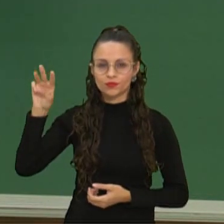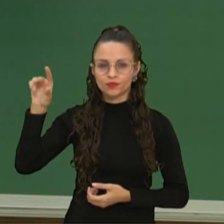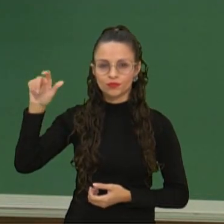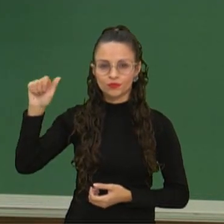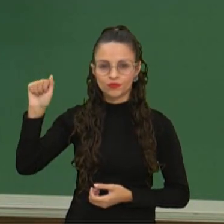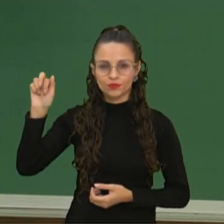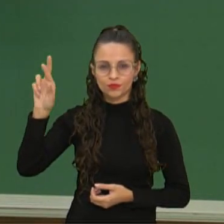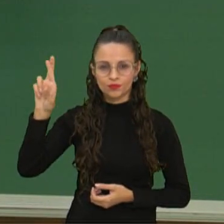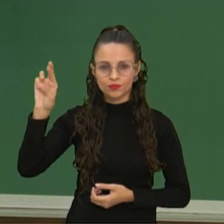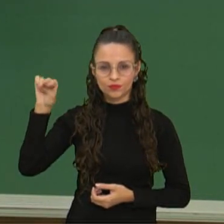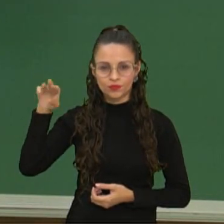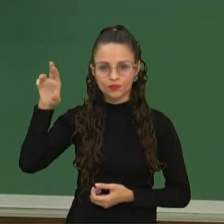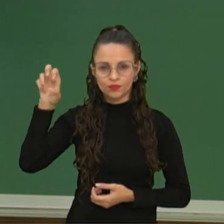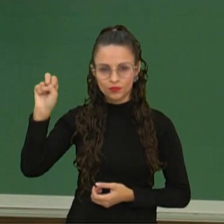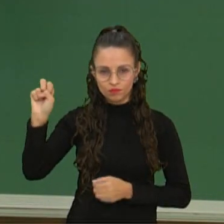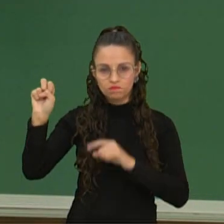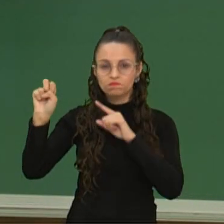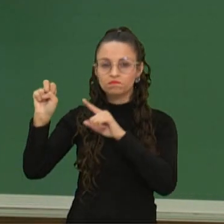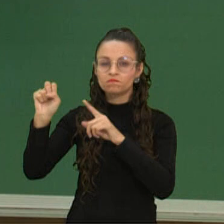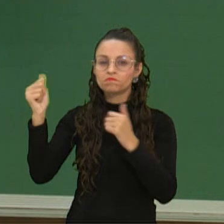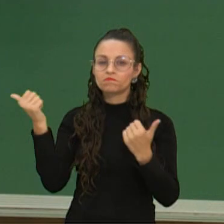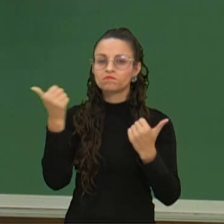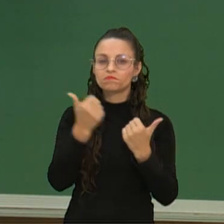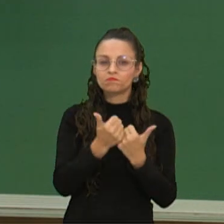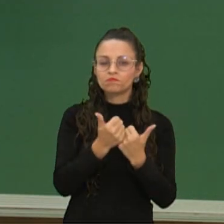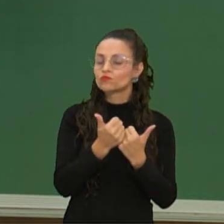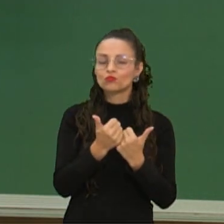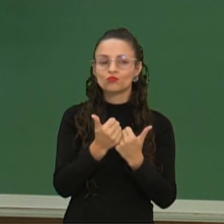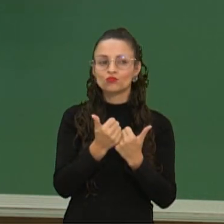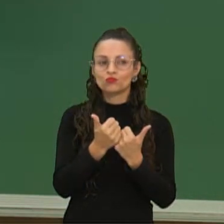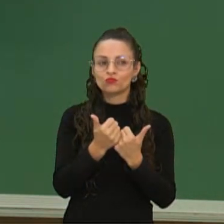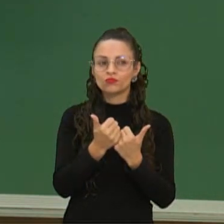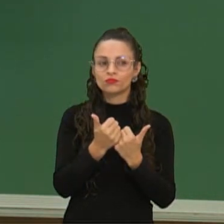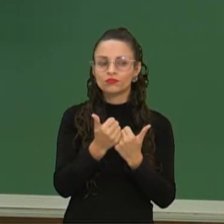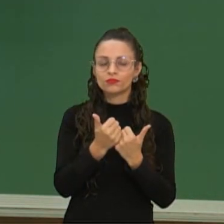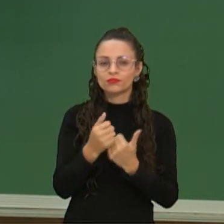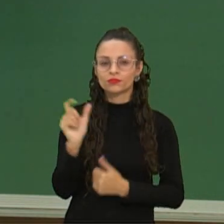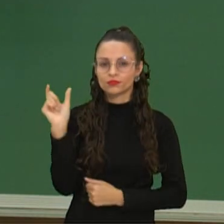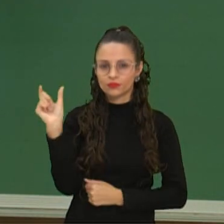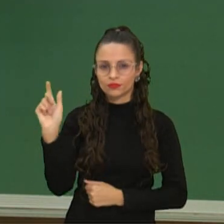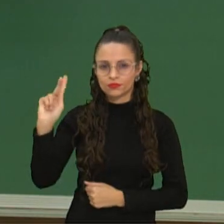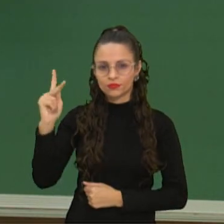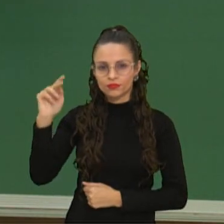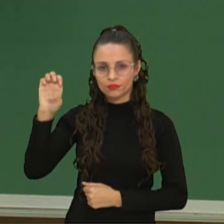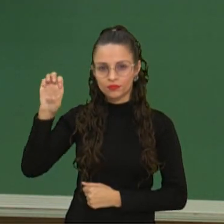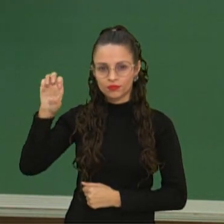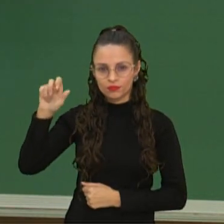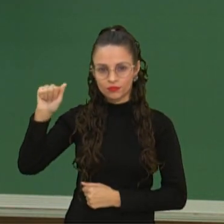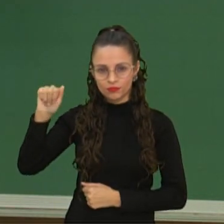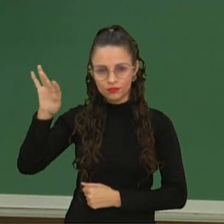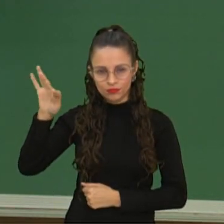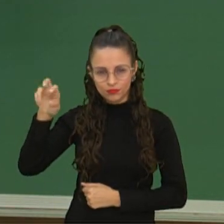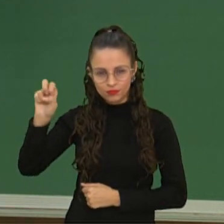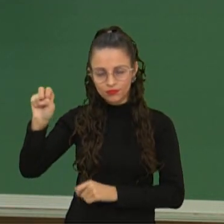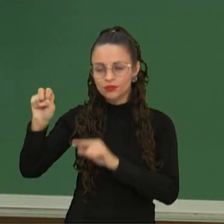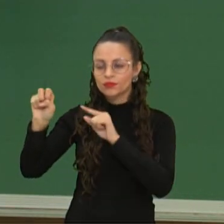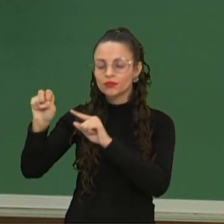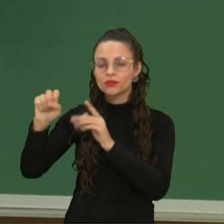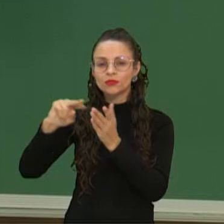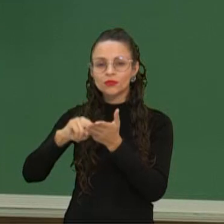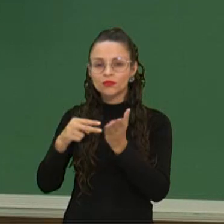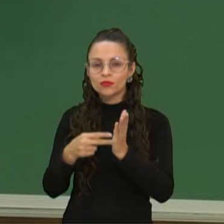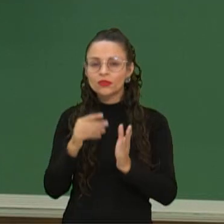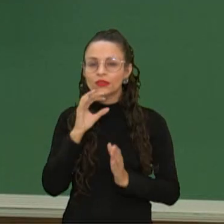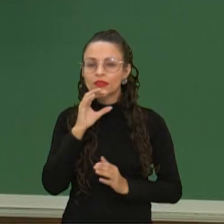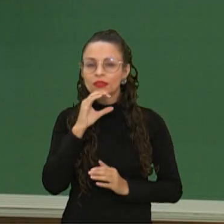ser substituída pela palavra heats, que significa aquecer. Lembra lá na aula anterior que a gente estava